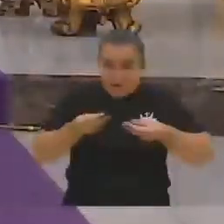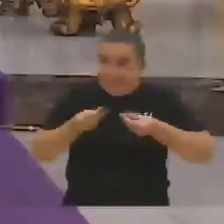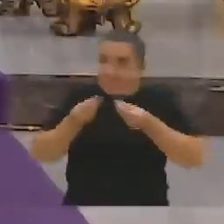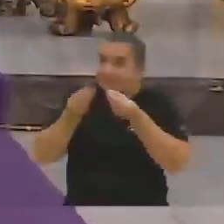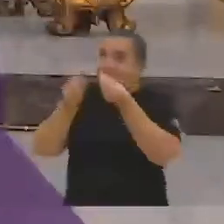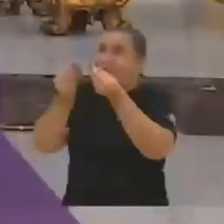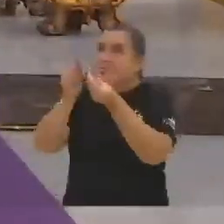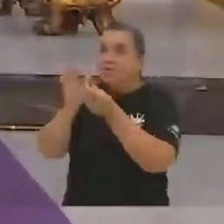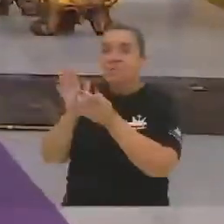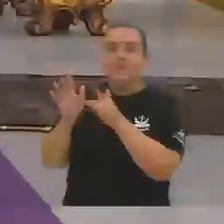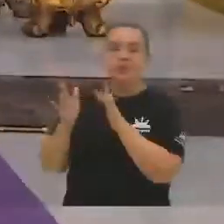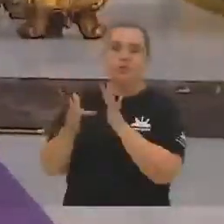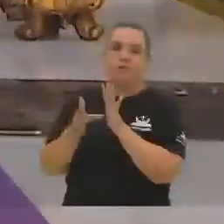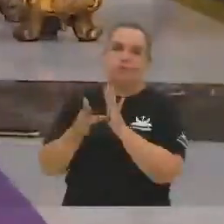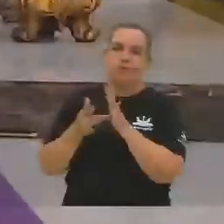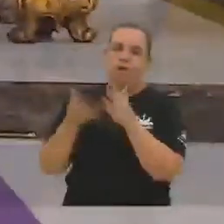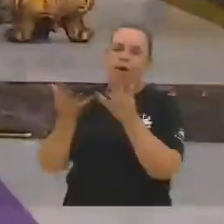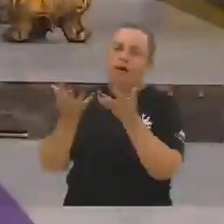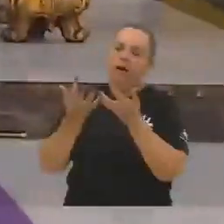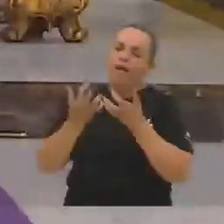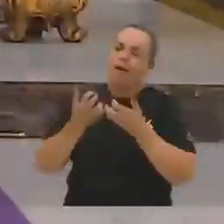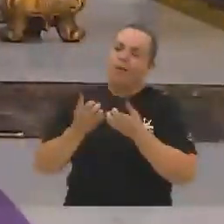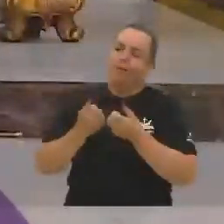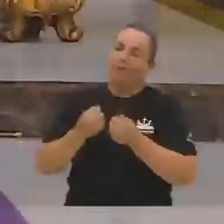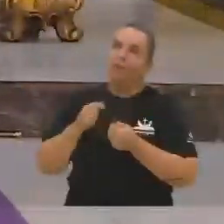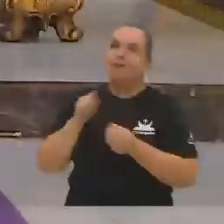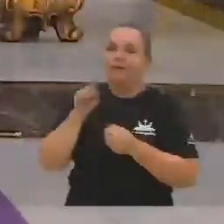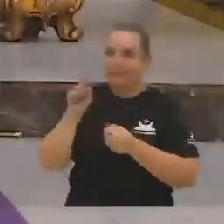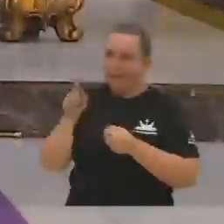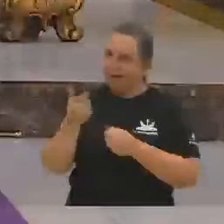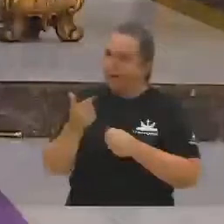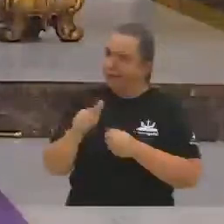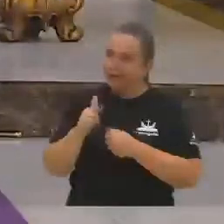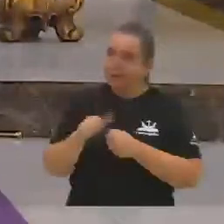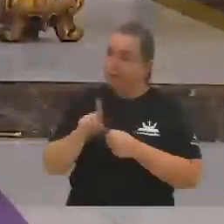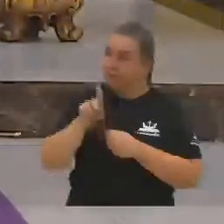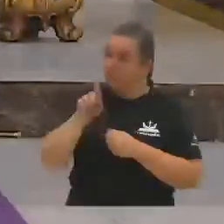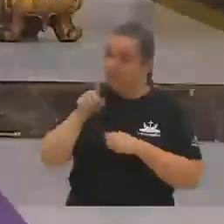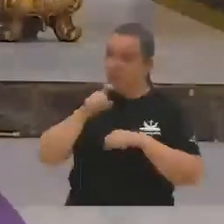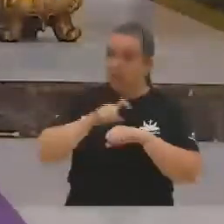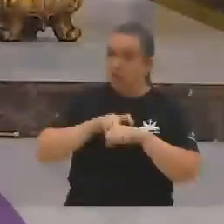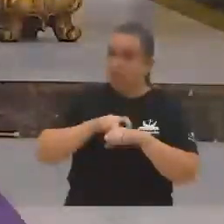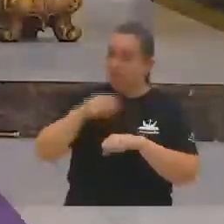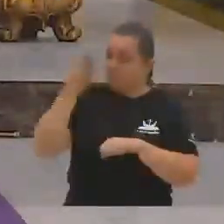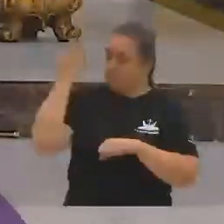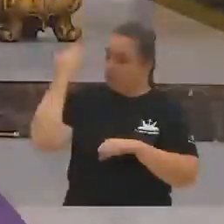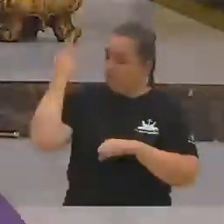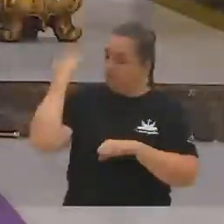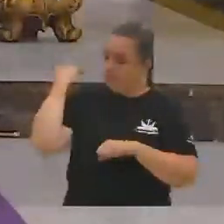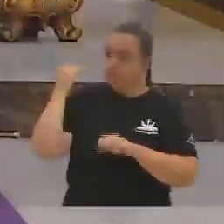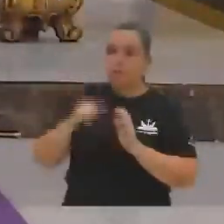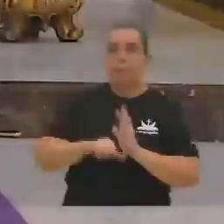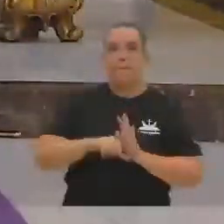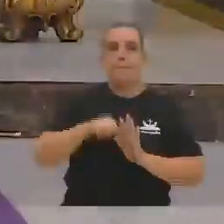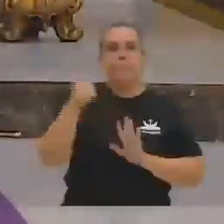Jesus a acolhida que Ele não teve naquela primeira